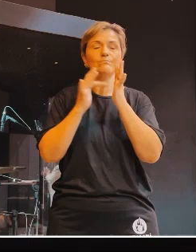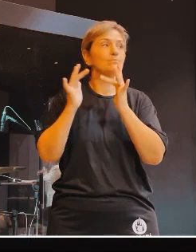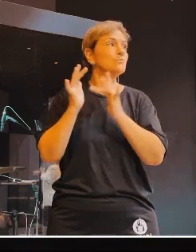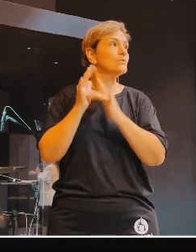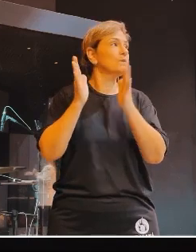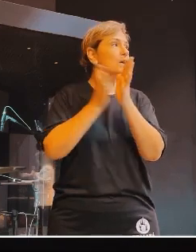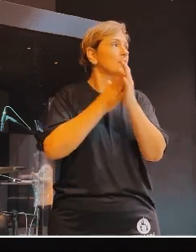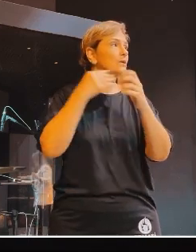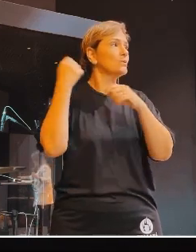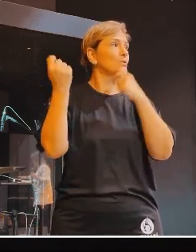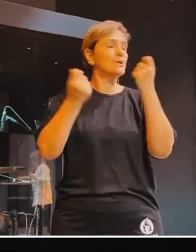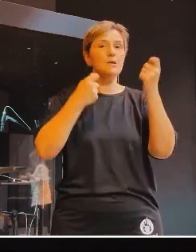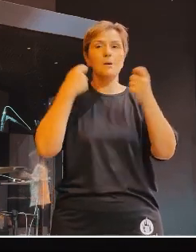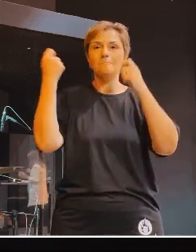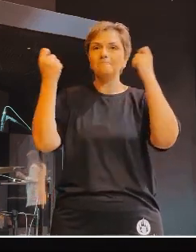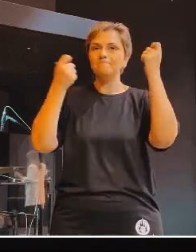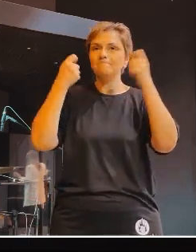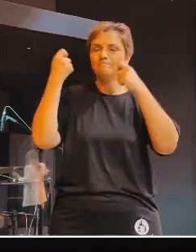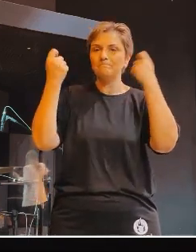Aleluia!